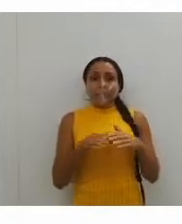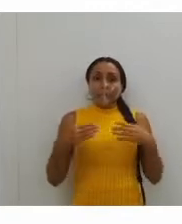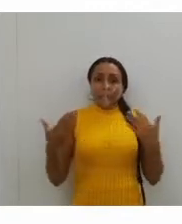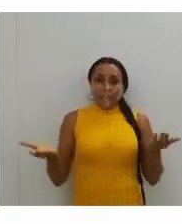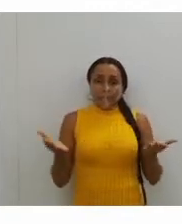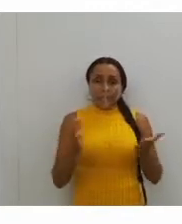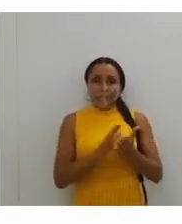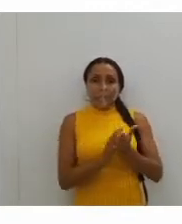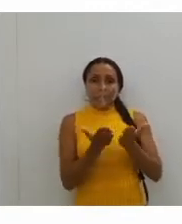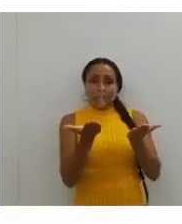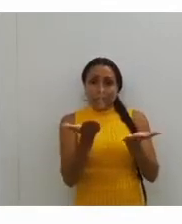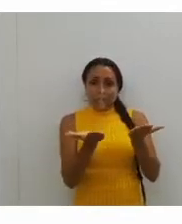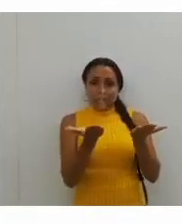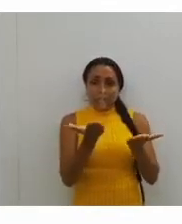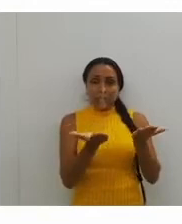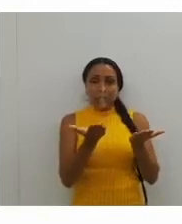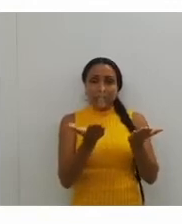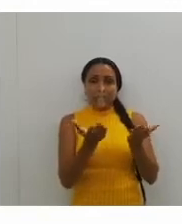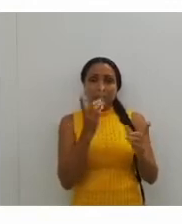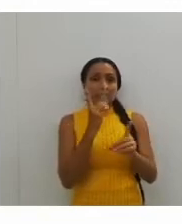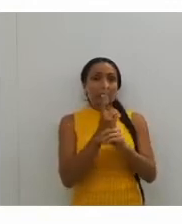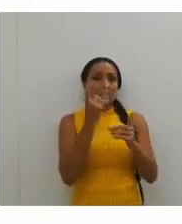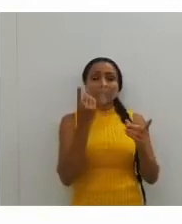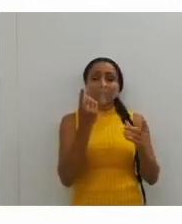a balança indicará o quê?